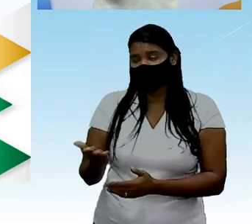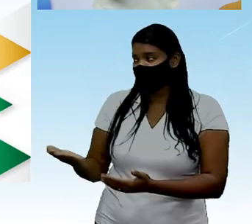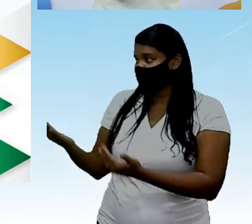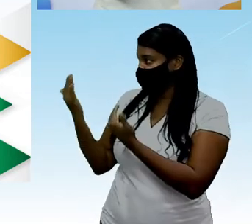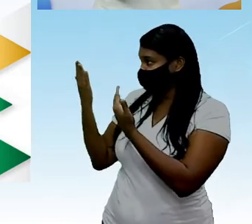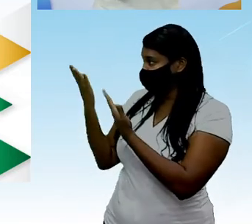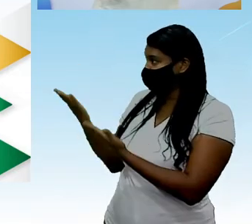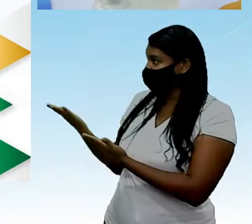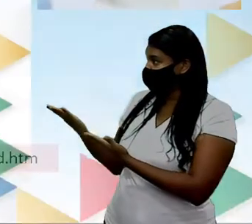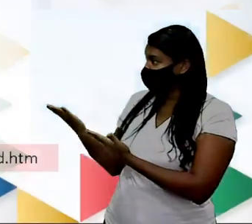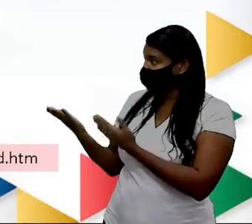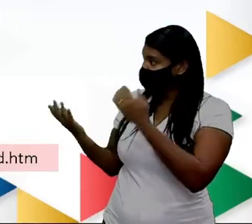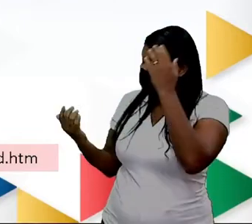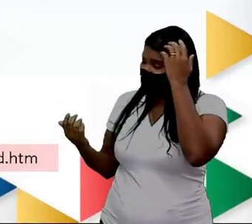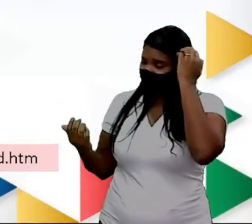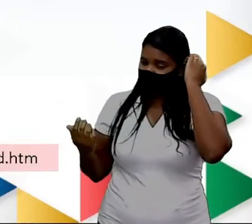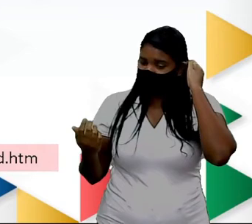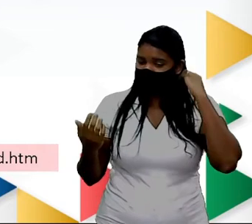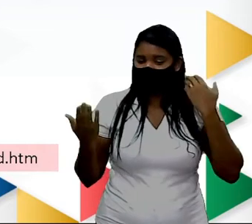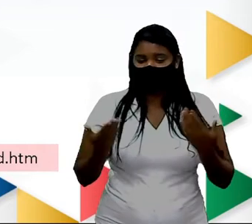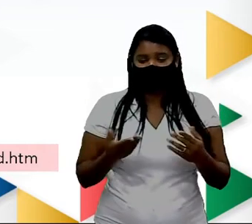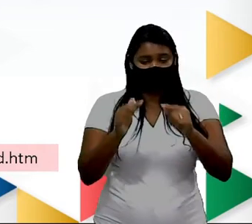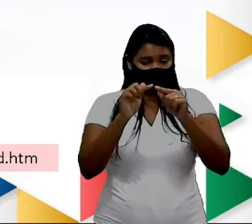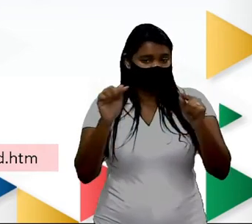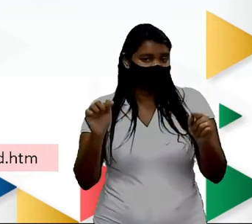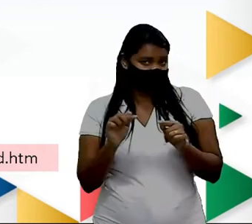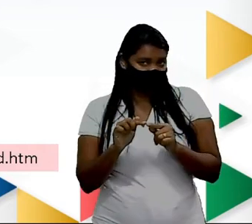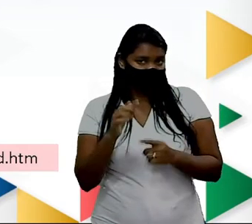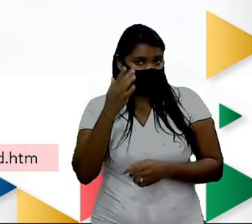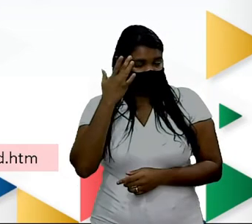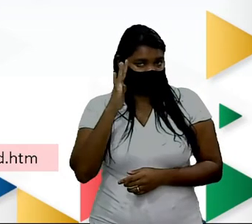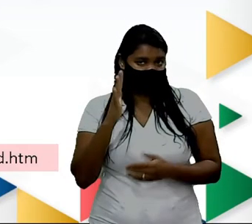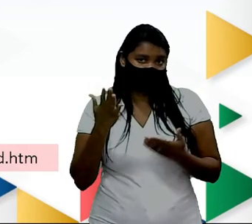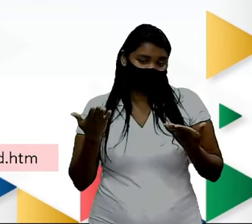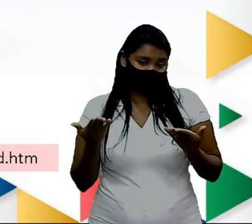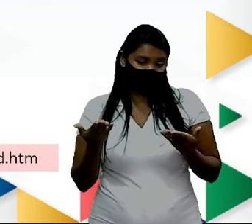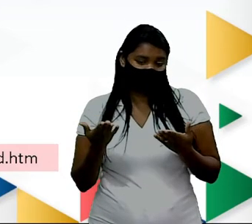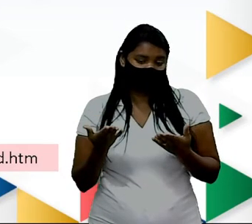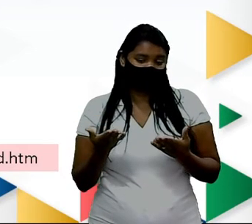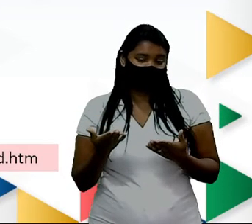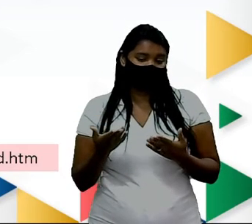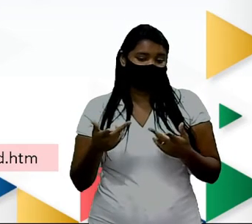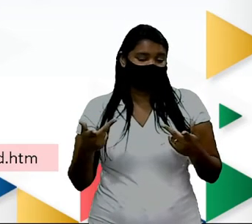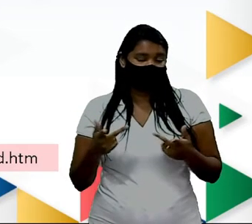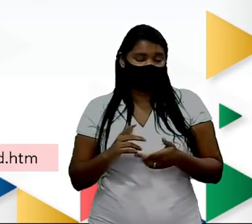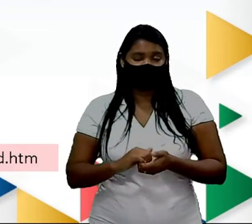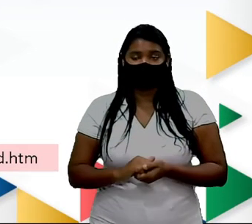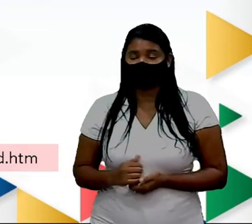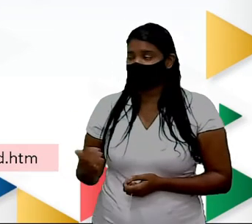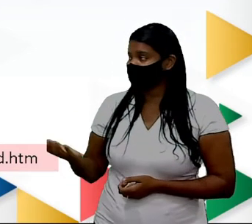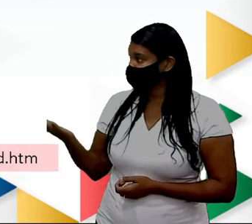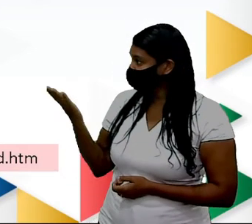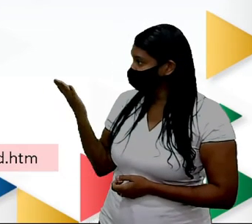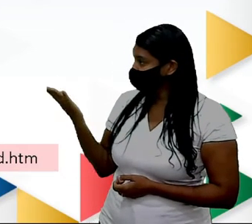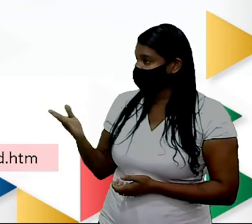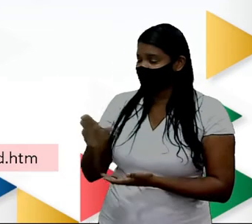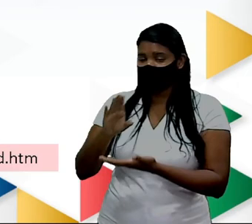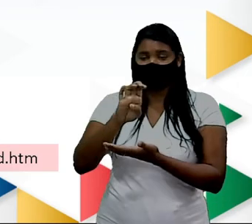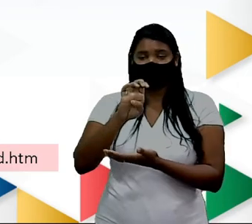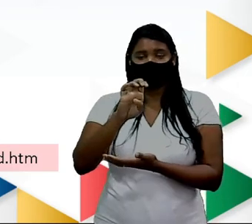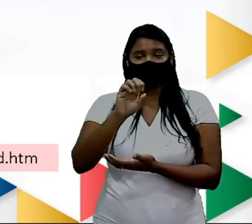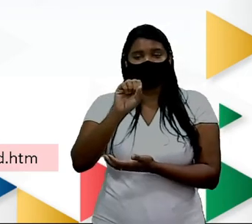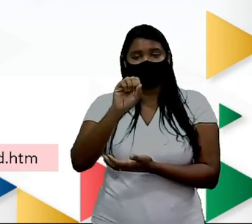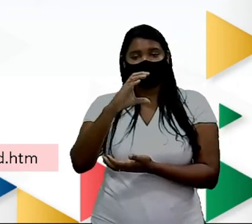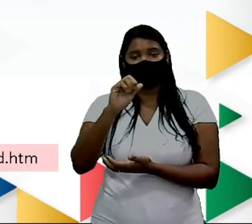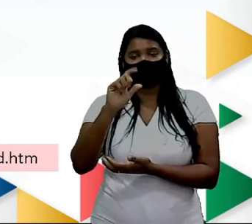dos triângulos, que provavelmente é um triângulo, eu acho, né? Se não, é um triângulo aí qualquer. Pode ser um escaleno, ou então um isósceles, mas que